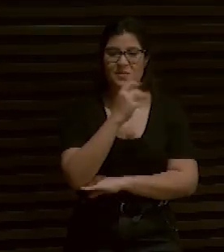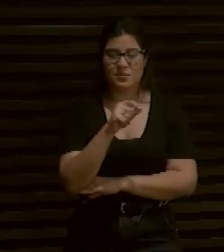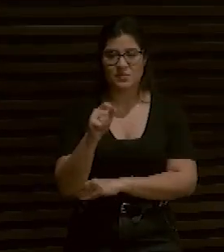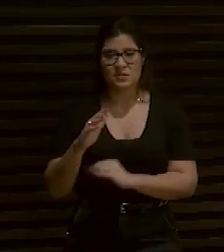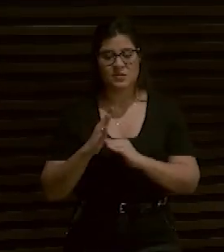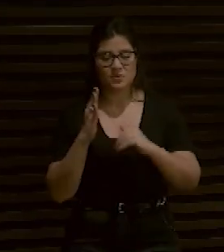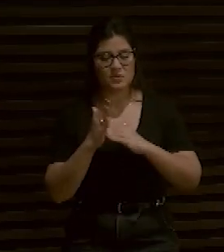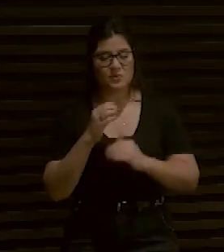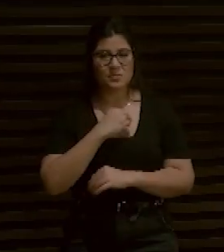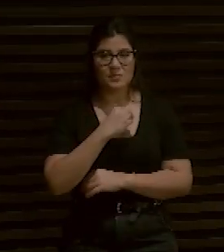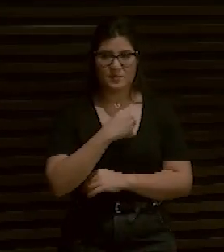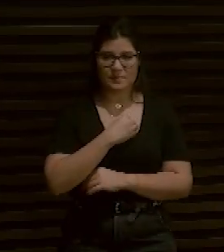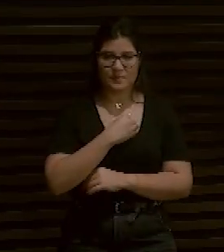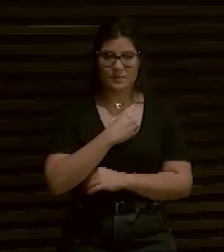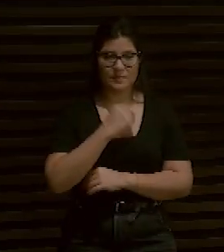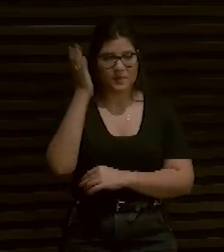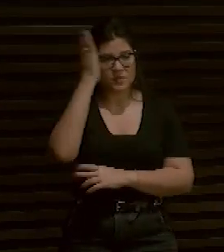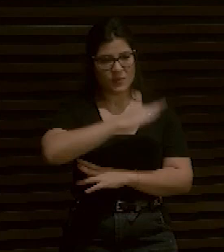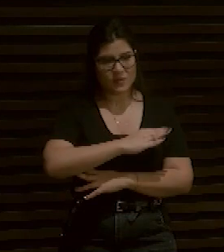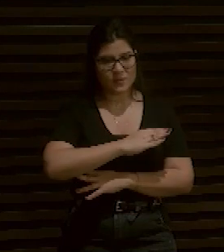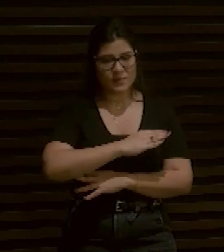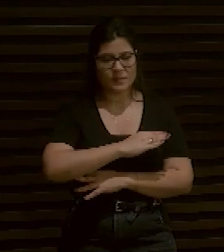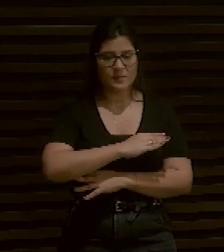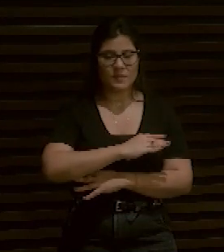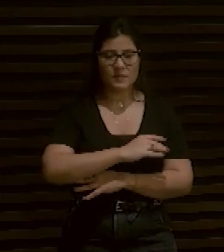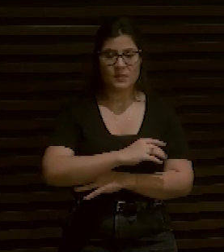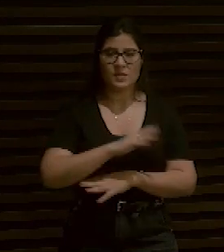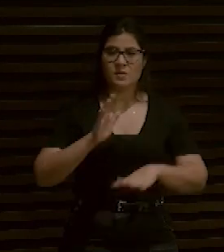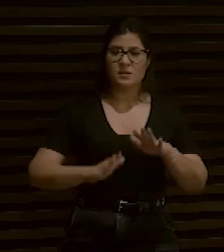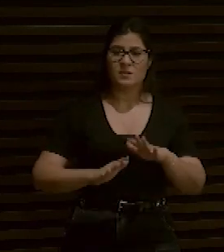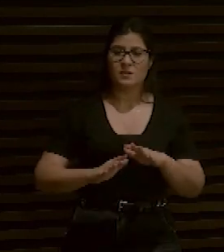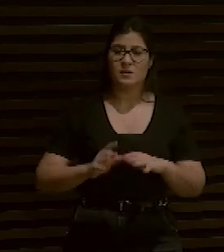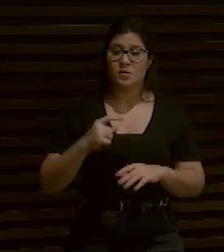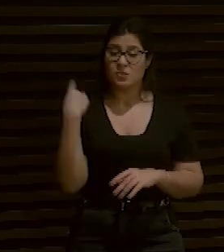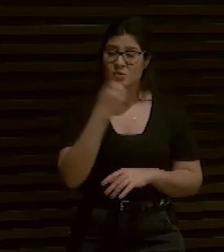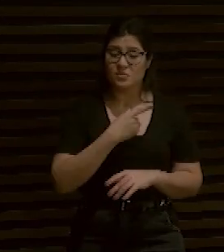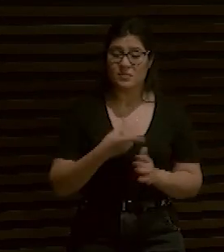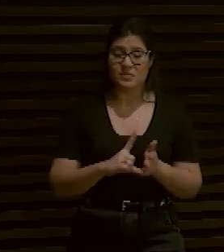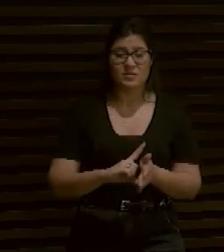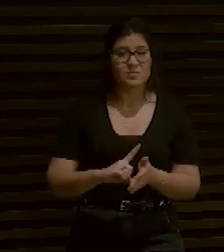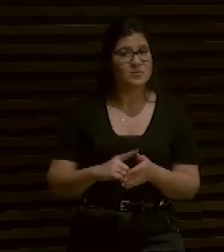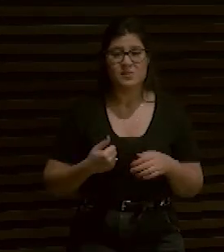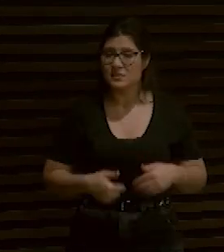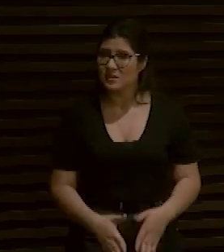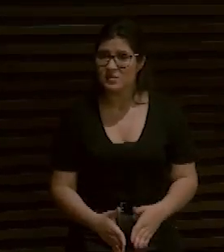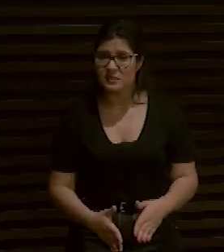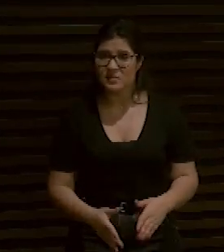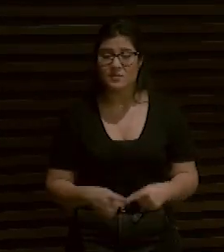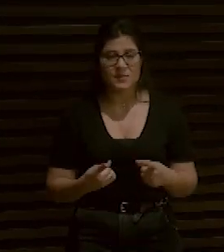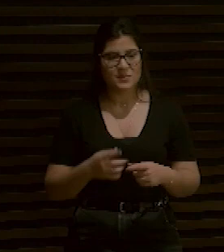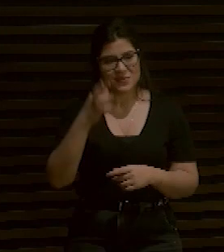toda iniquidade, das que ainda nem tínhamos cometido, porque não tínhamos nascido ainda sequer quando Jesus veio.